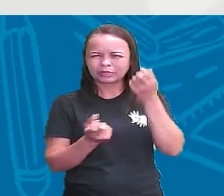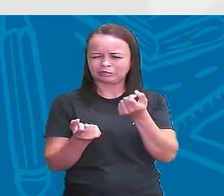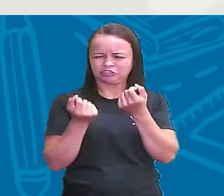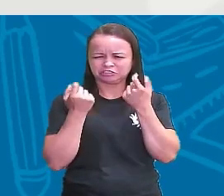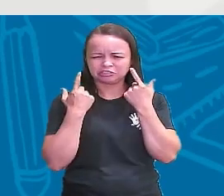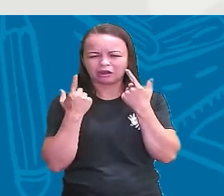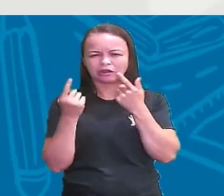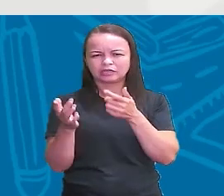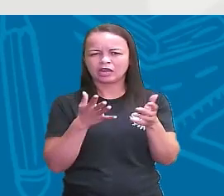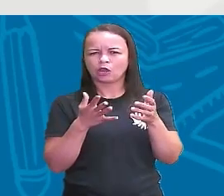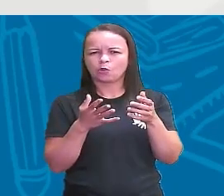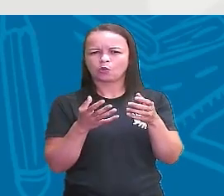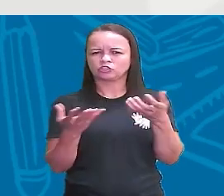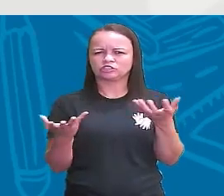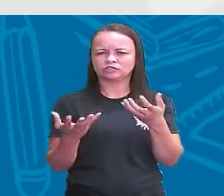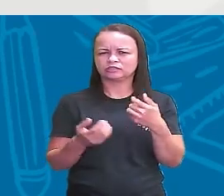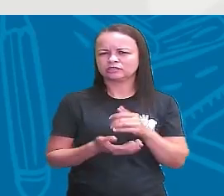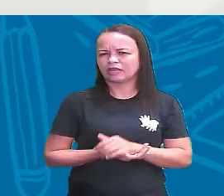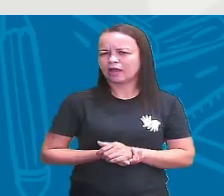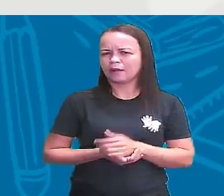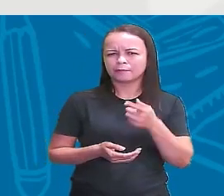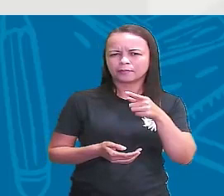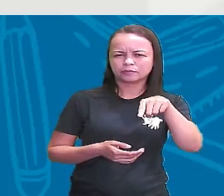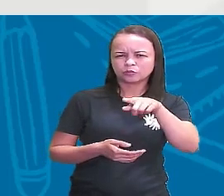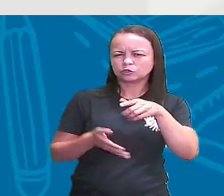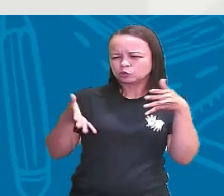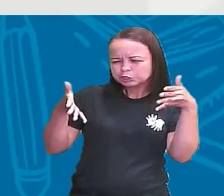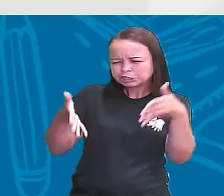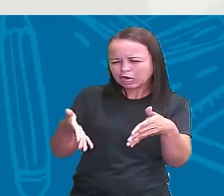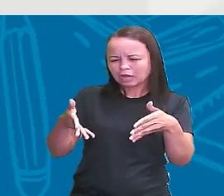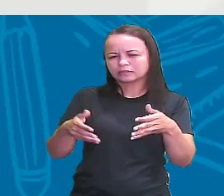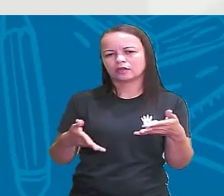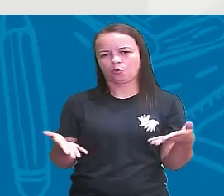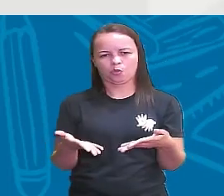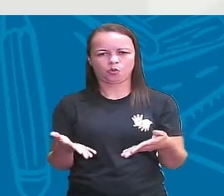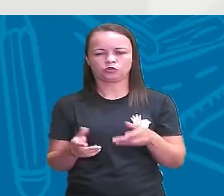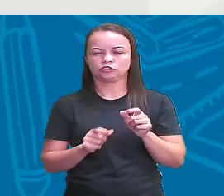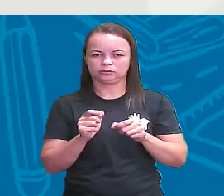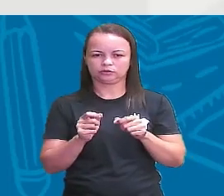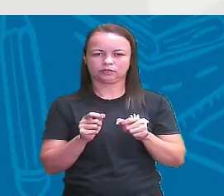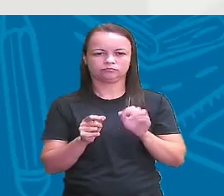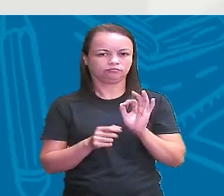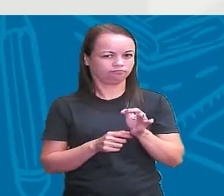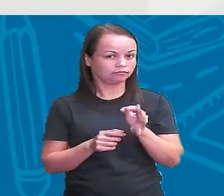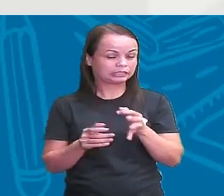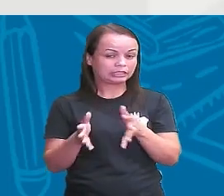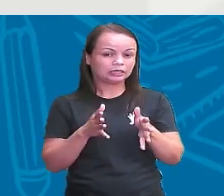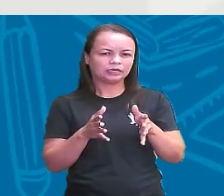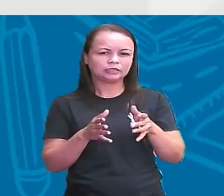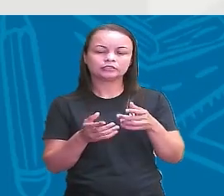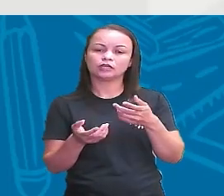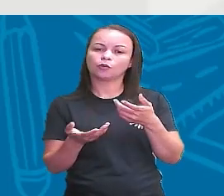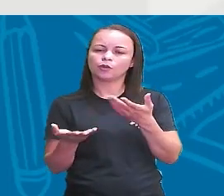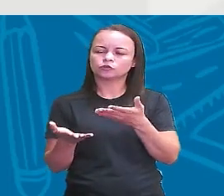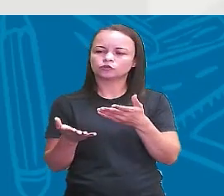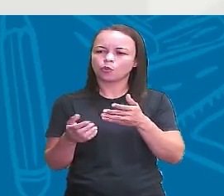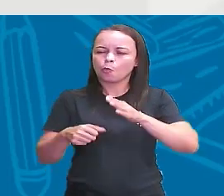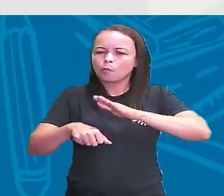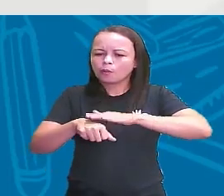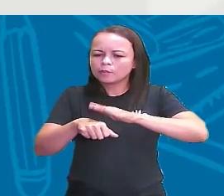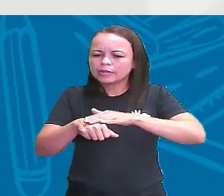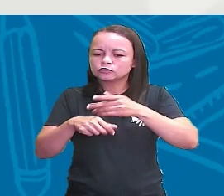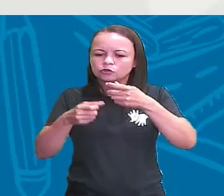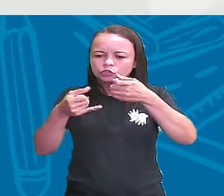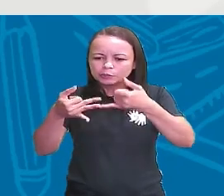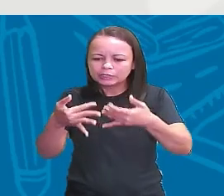estás muito aburrida hoje. Você está muito chata hoje, certo? Então, eu estou enfatizando aquele momento.